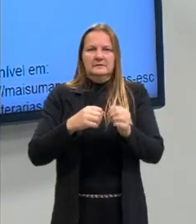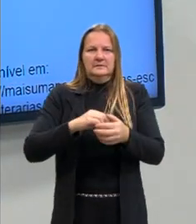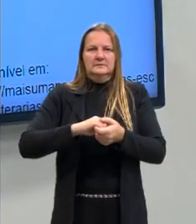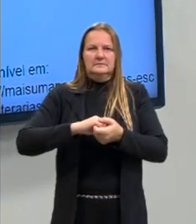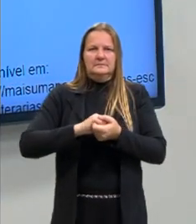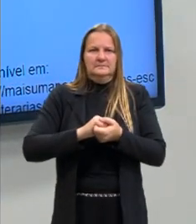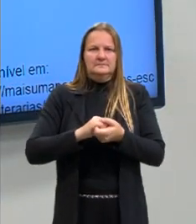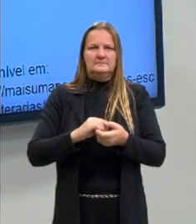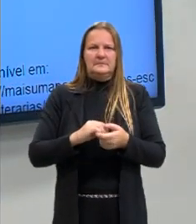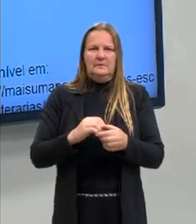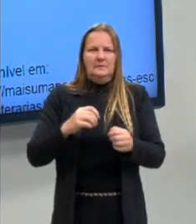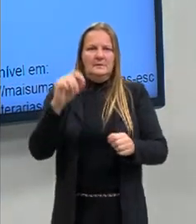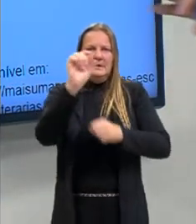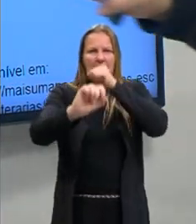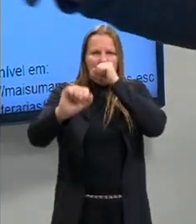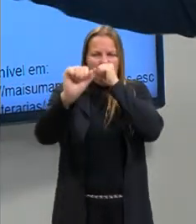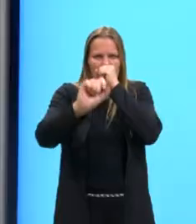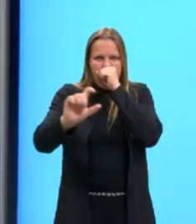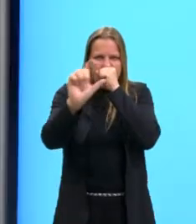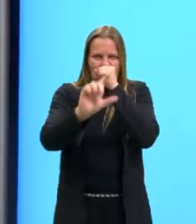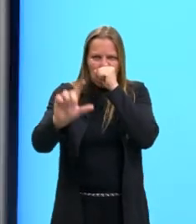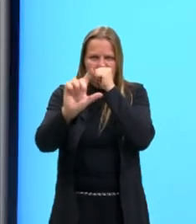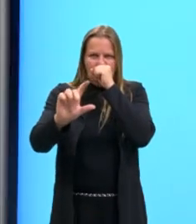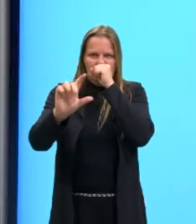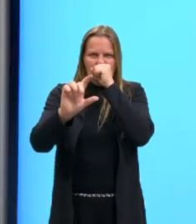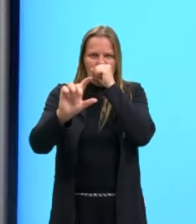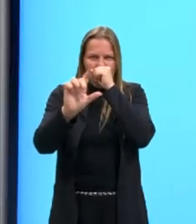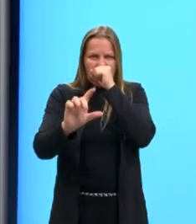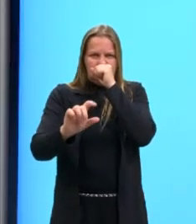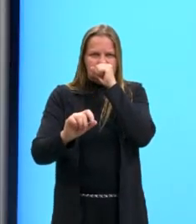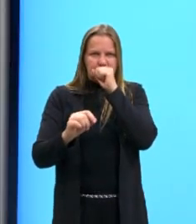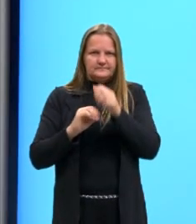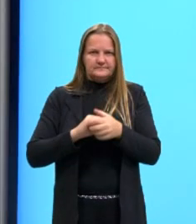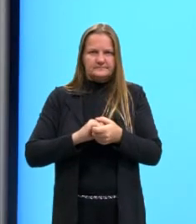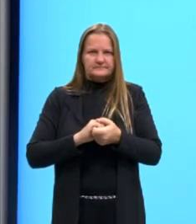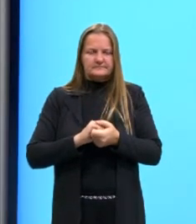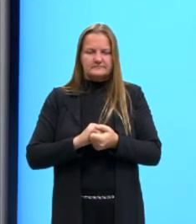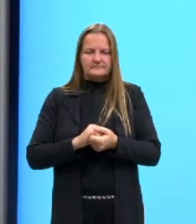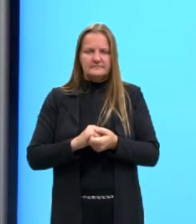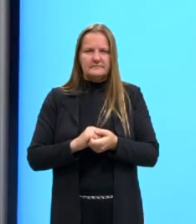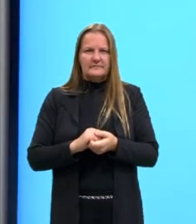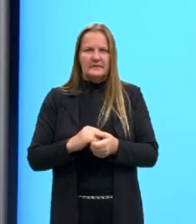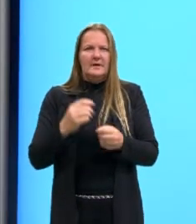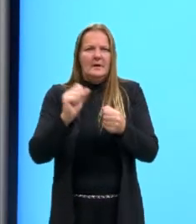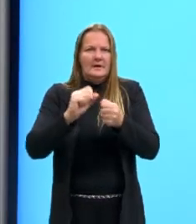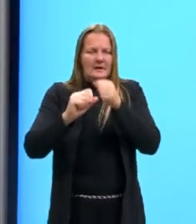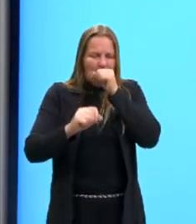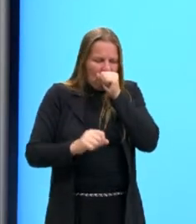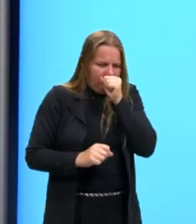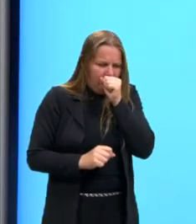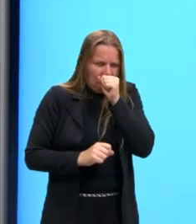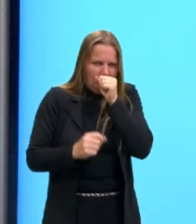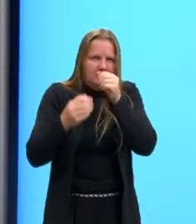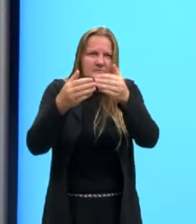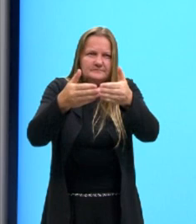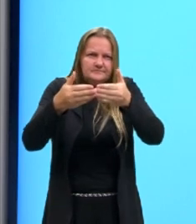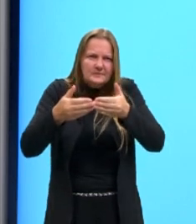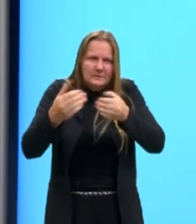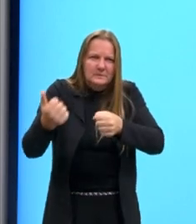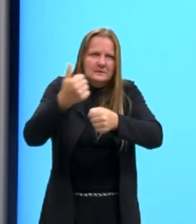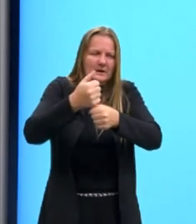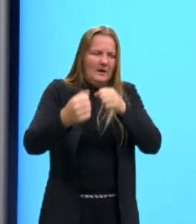linha histórica da literatura até aqui o arcadismo como vocês podem ver aqui ó é a era Colonial ou